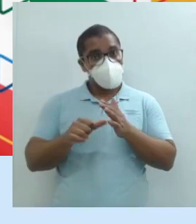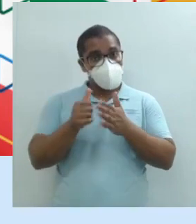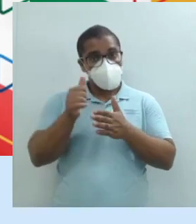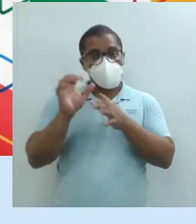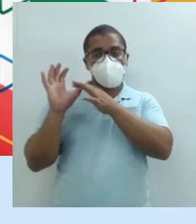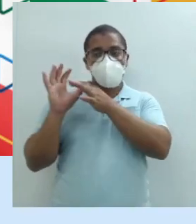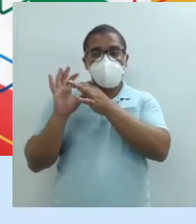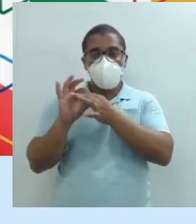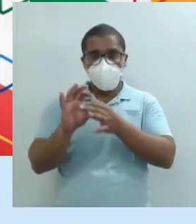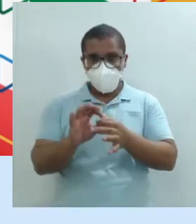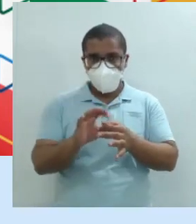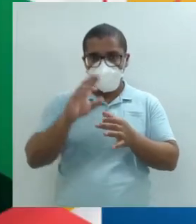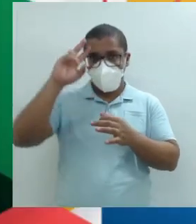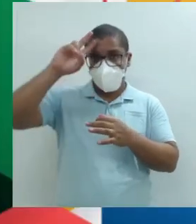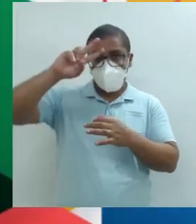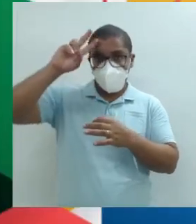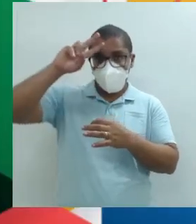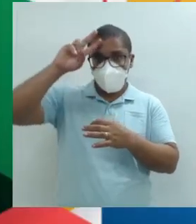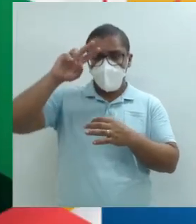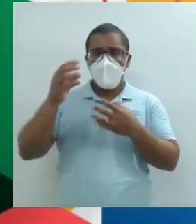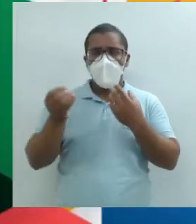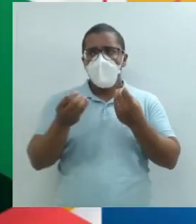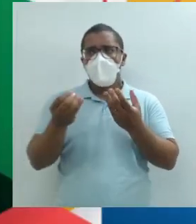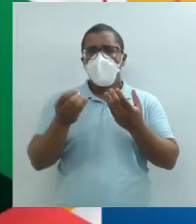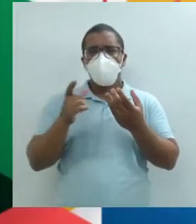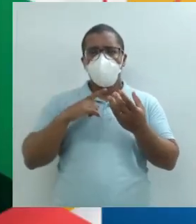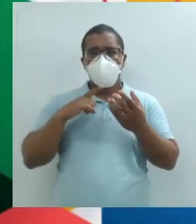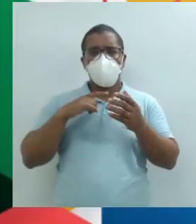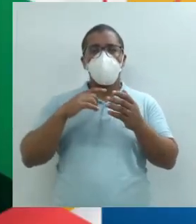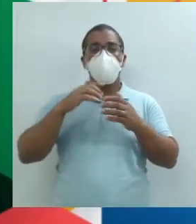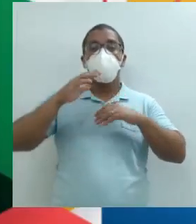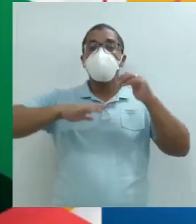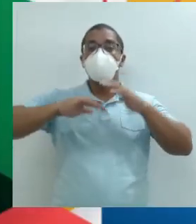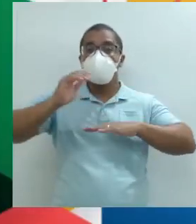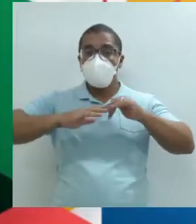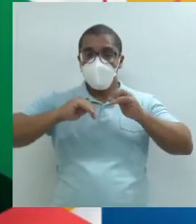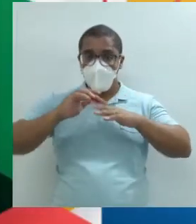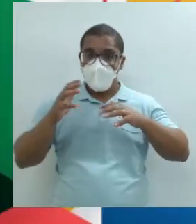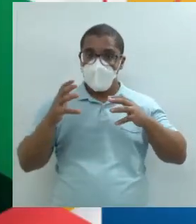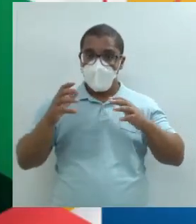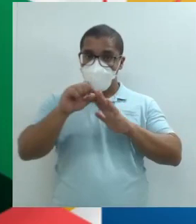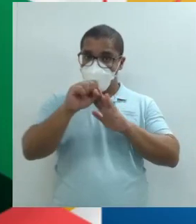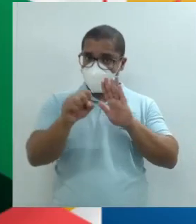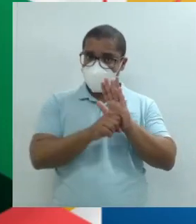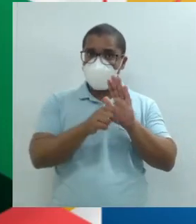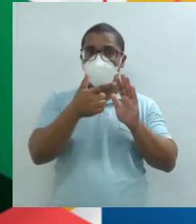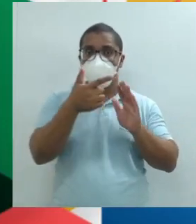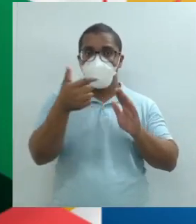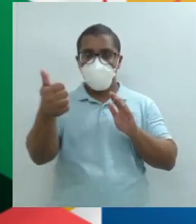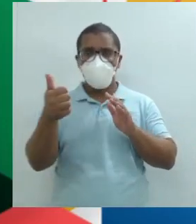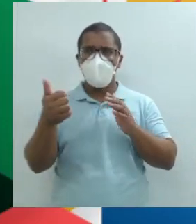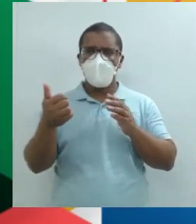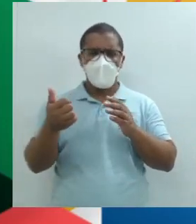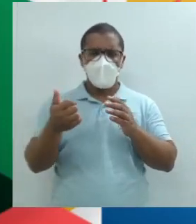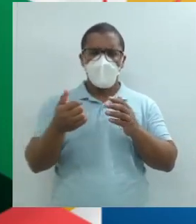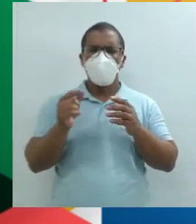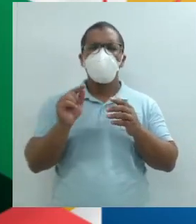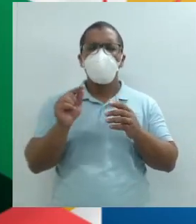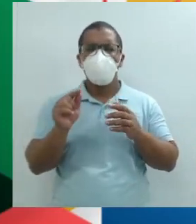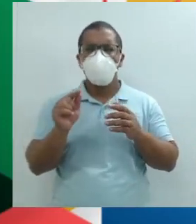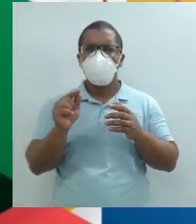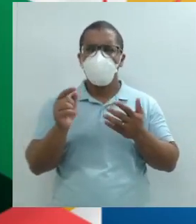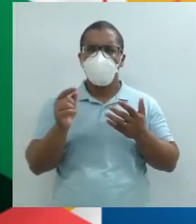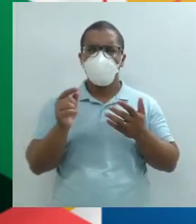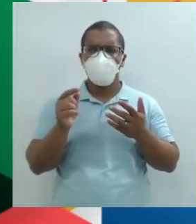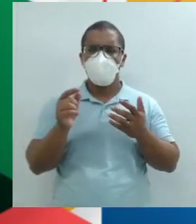contextualizar essa história, né, de competências para o século 21, o que é isso, de onde vem, se é de